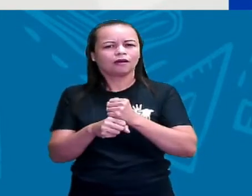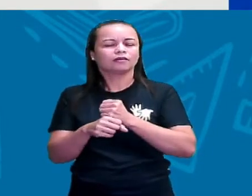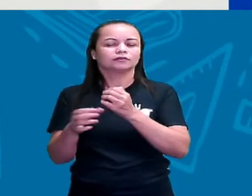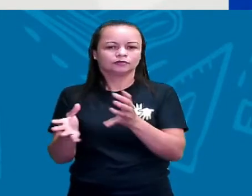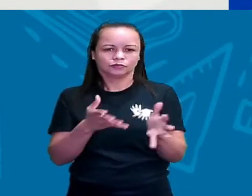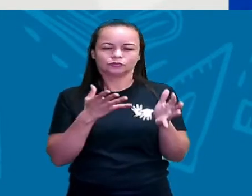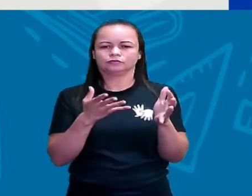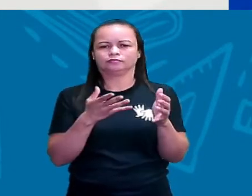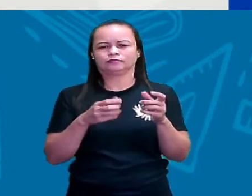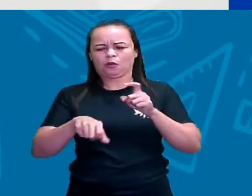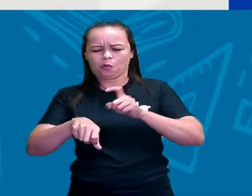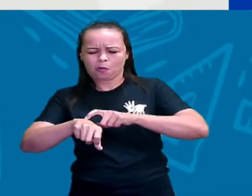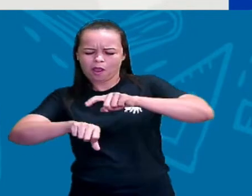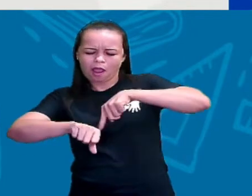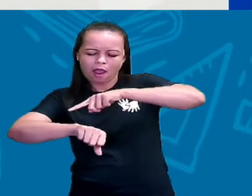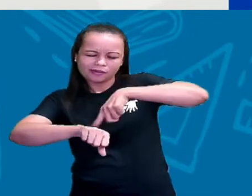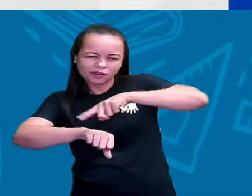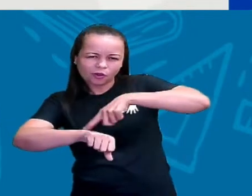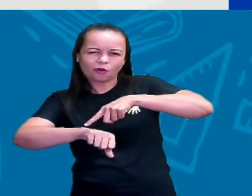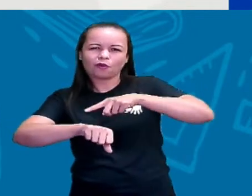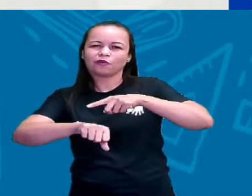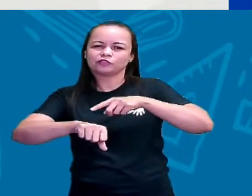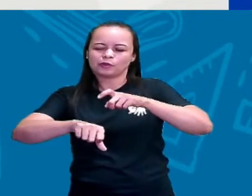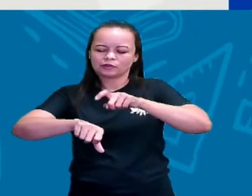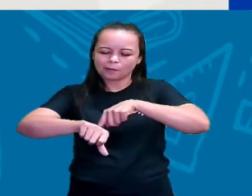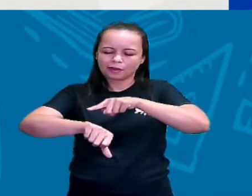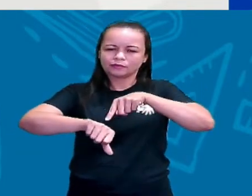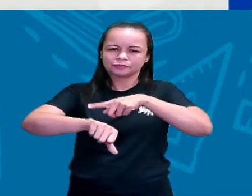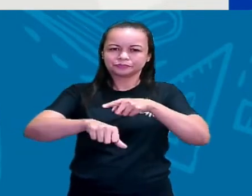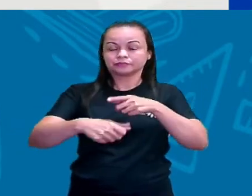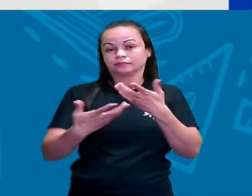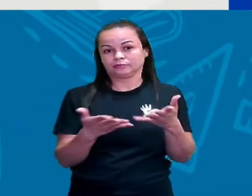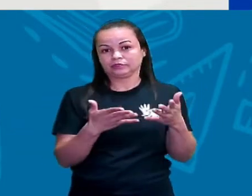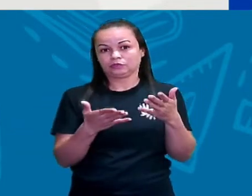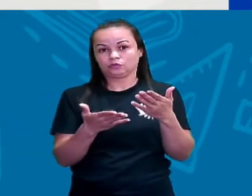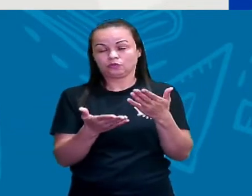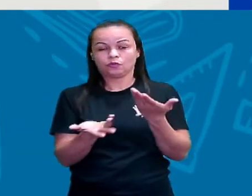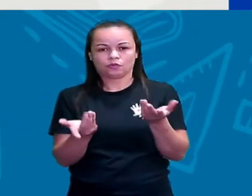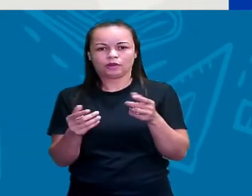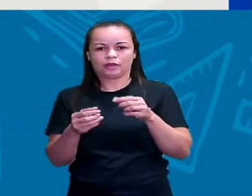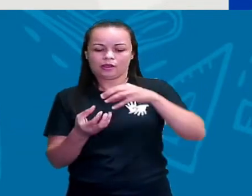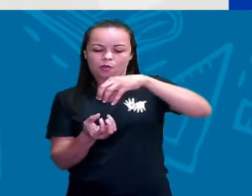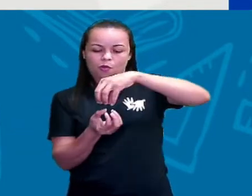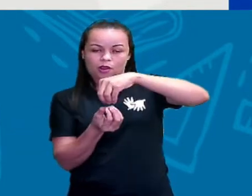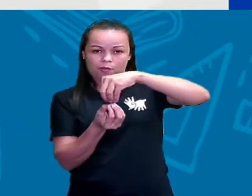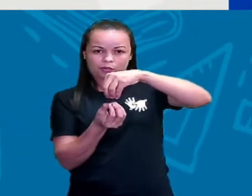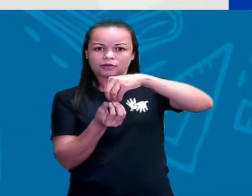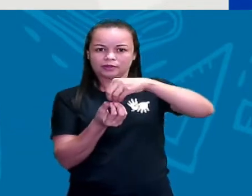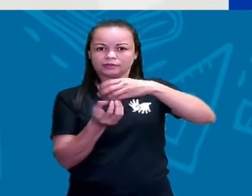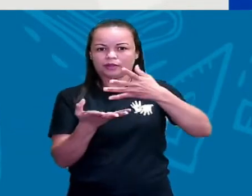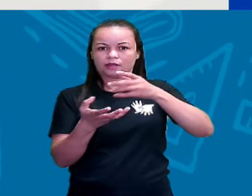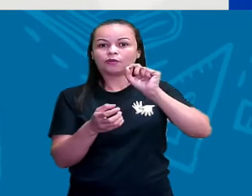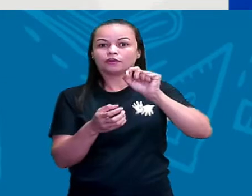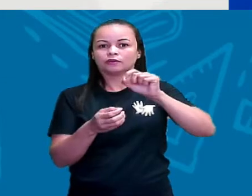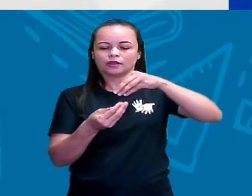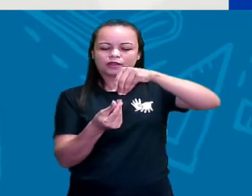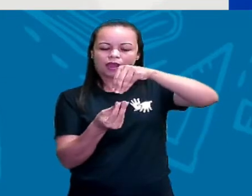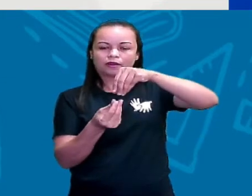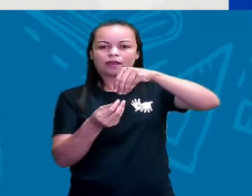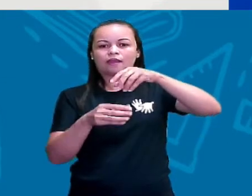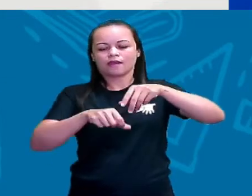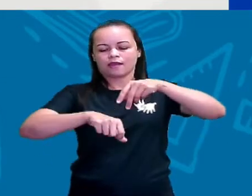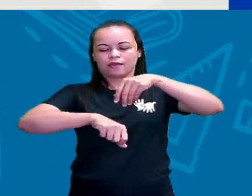como um relógio, né? Aquele que eu mostrei para vocês no começo da aula, a ampulheta, é um relógio de areia,